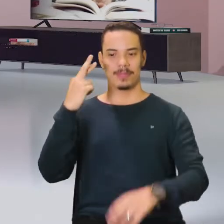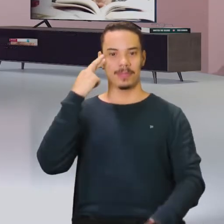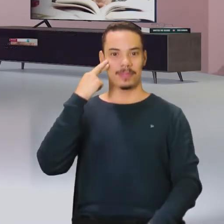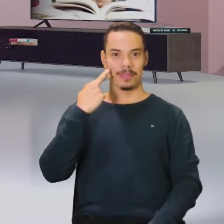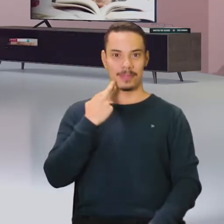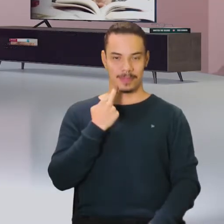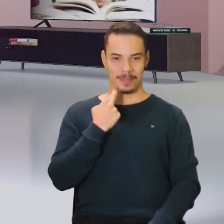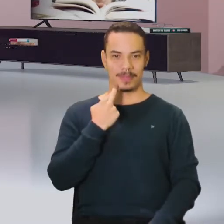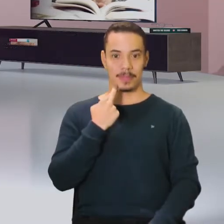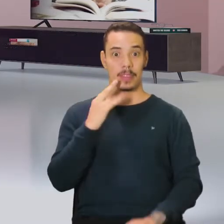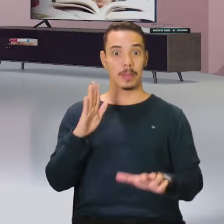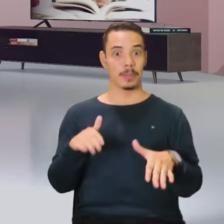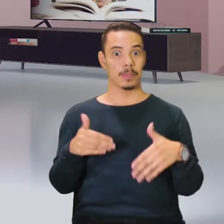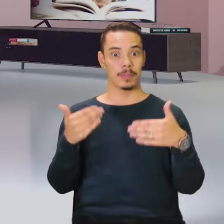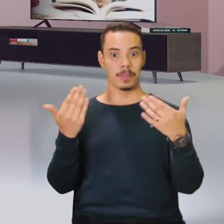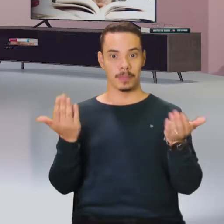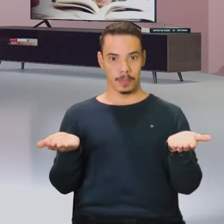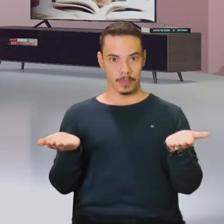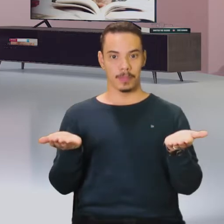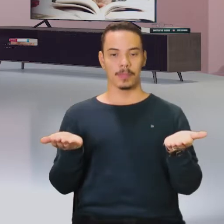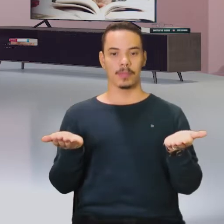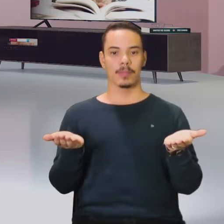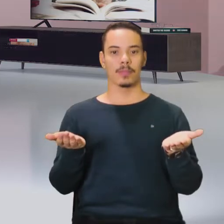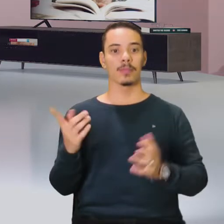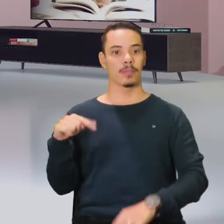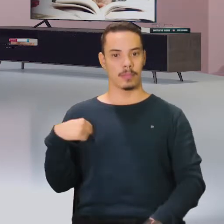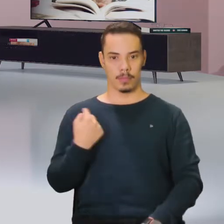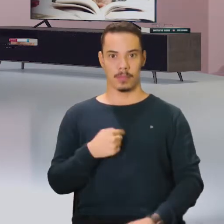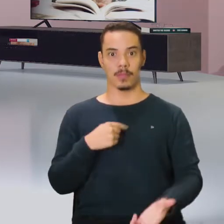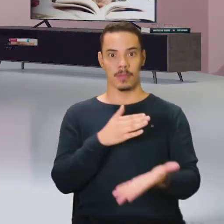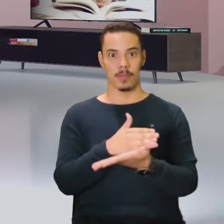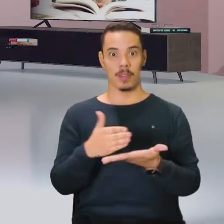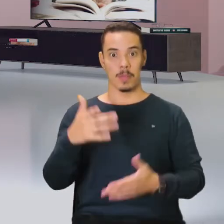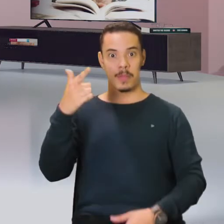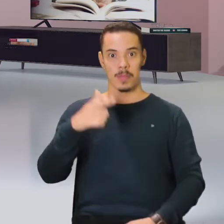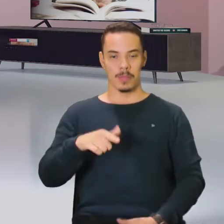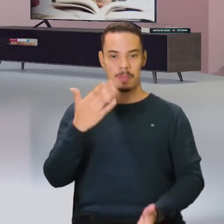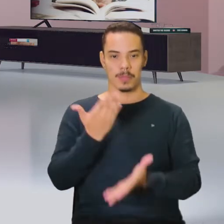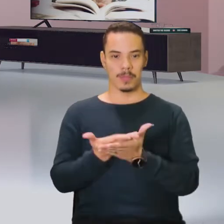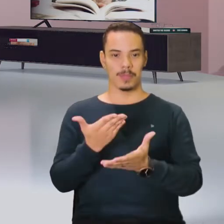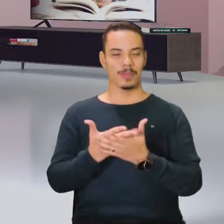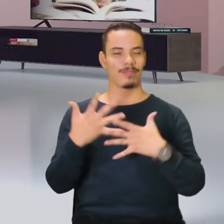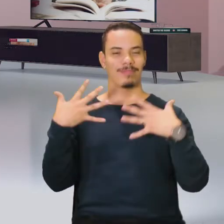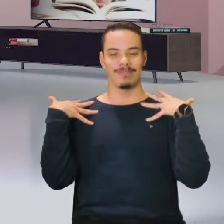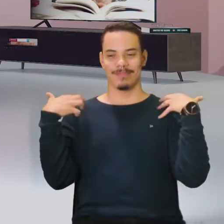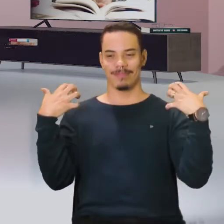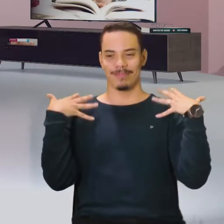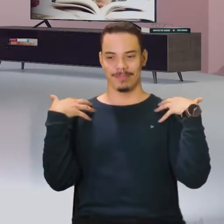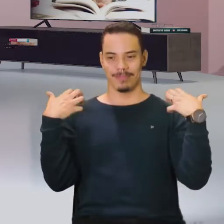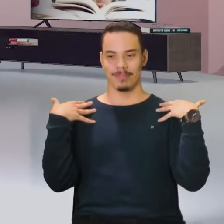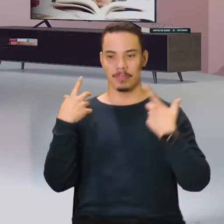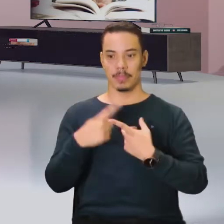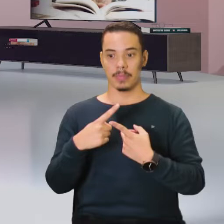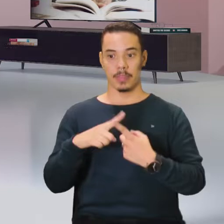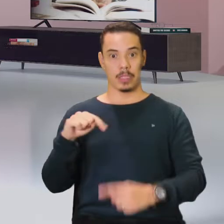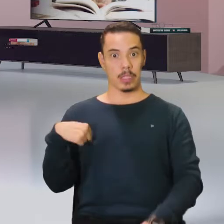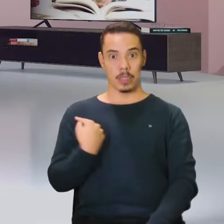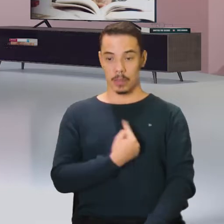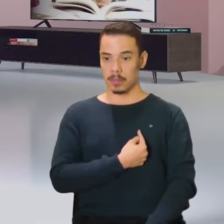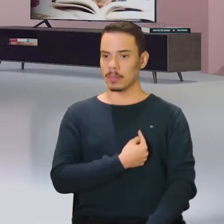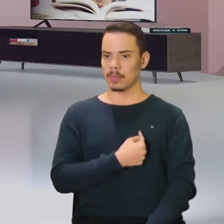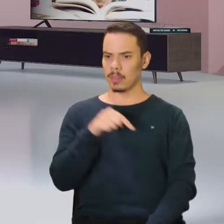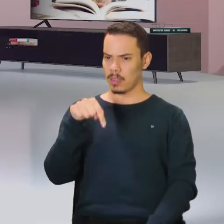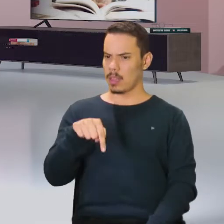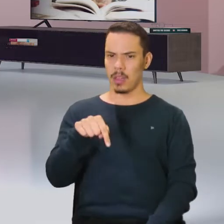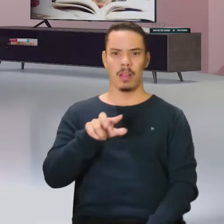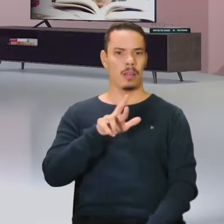Rondônia. Então, é claro que nós vamos iniciar mais uma aula, Madinha, com alegria, porque para nós isso aqui